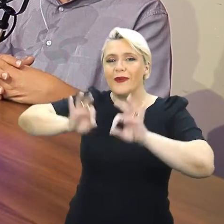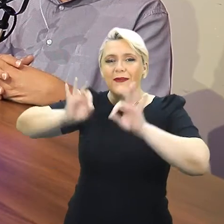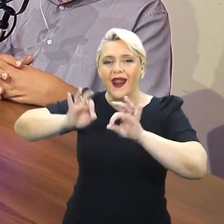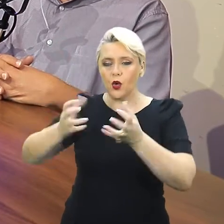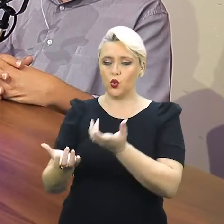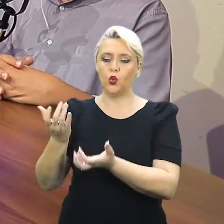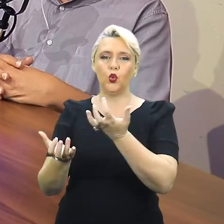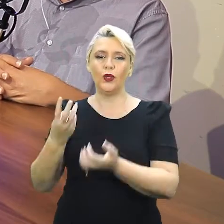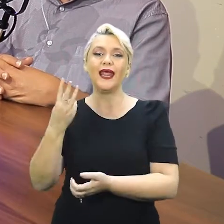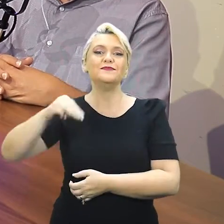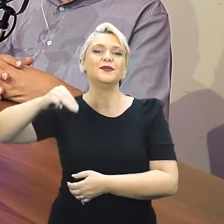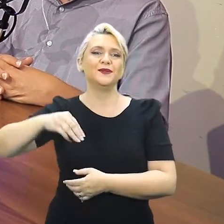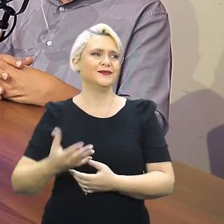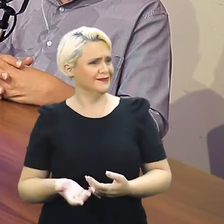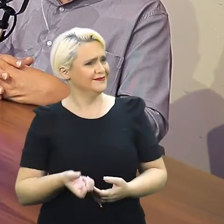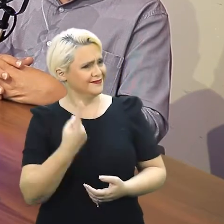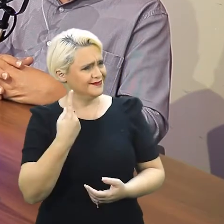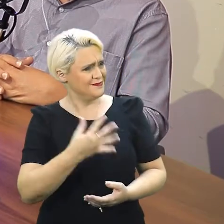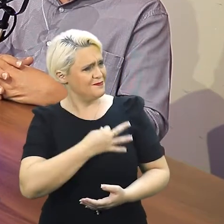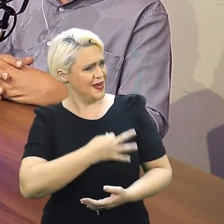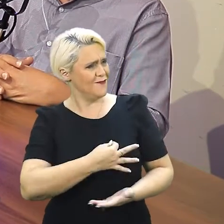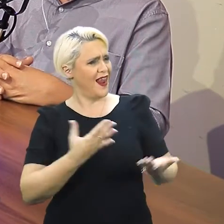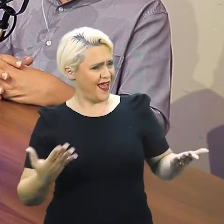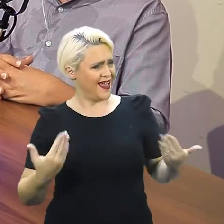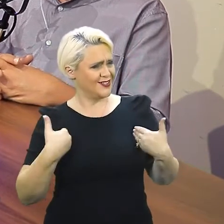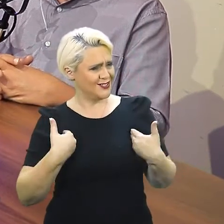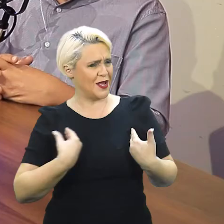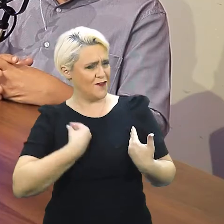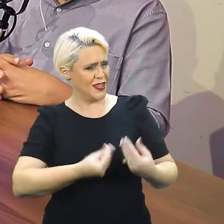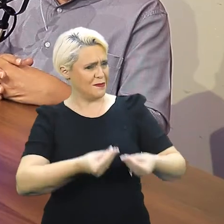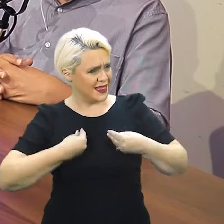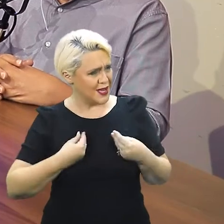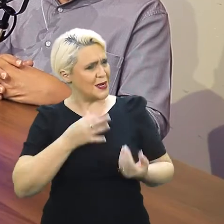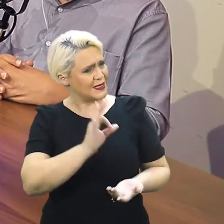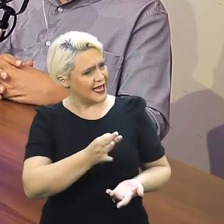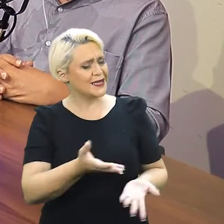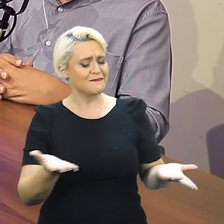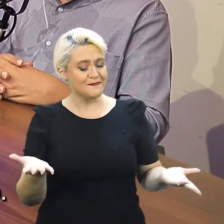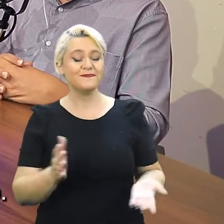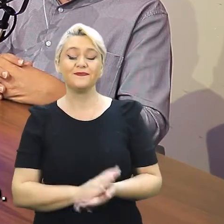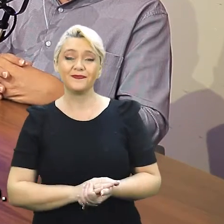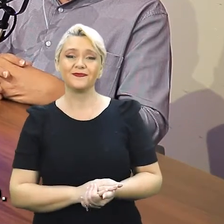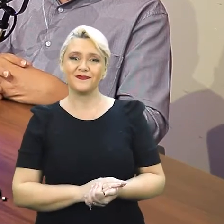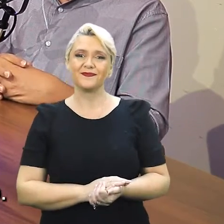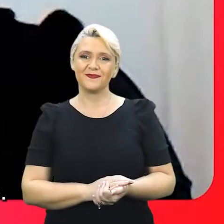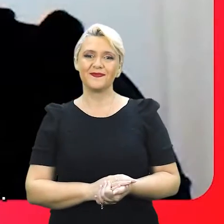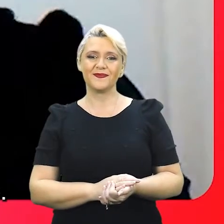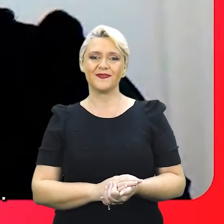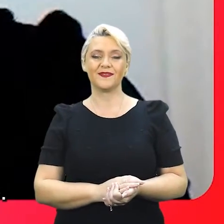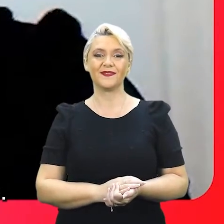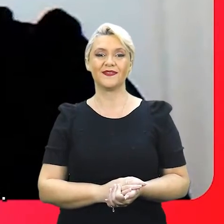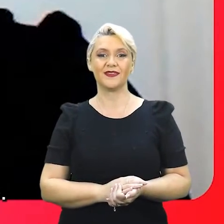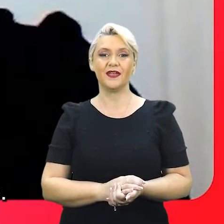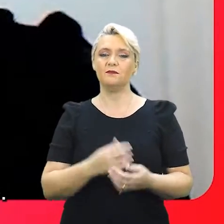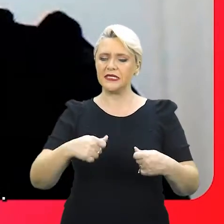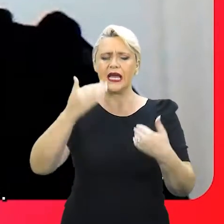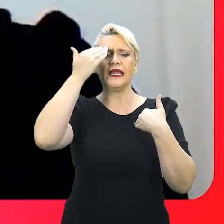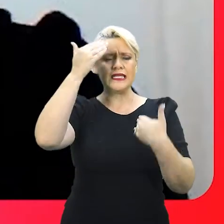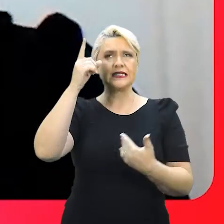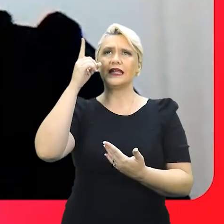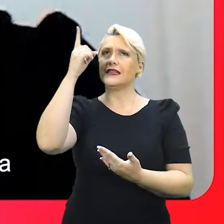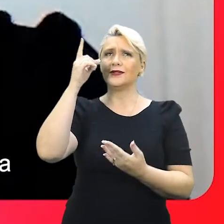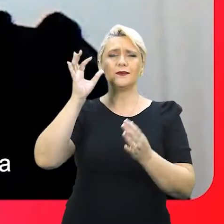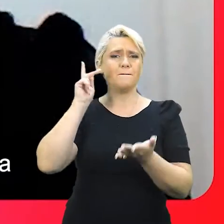mim. Olha que privilégio, Antônio José, que a vida dá. Isso que que a gente beleza, hein? só tem que agradecer a Deus